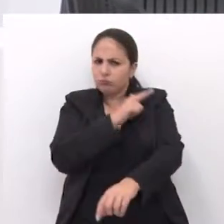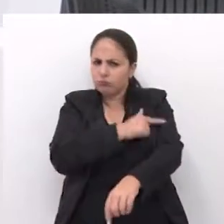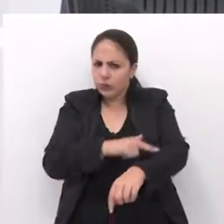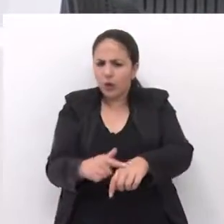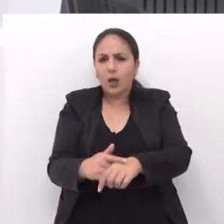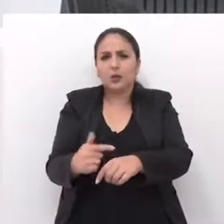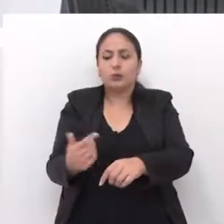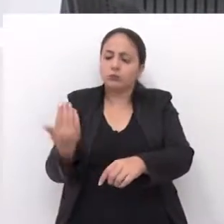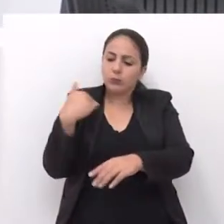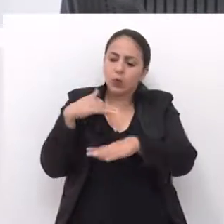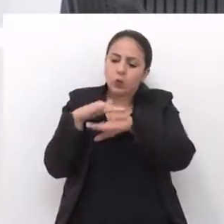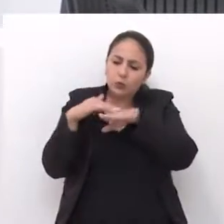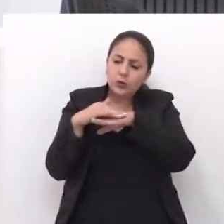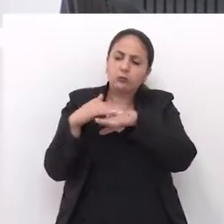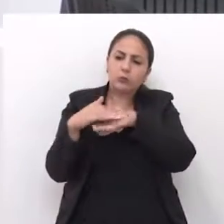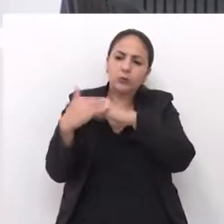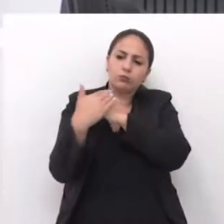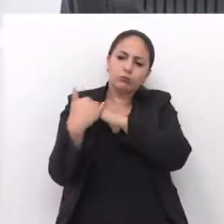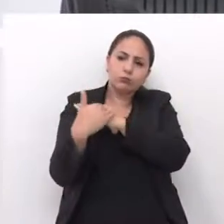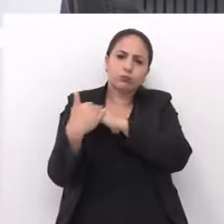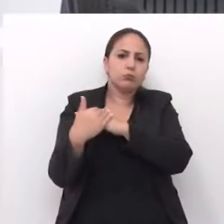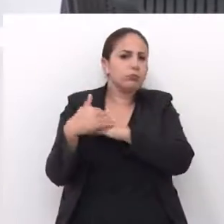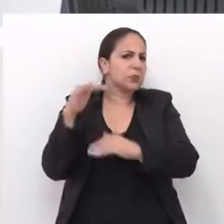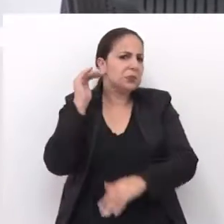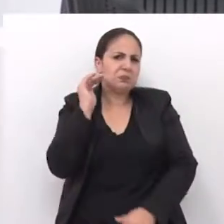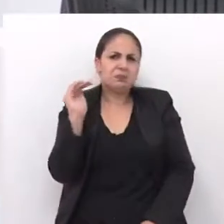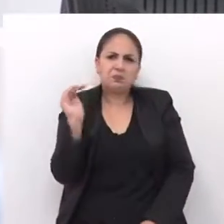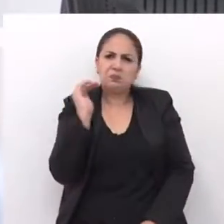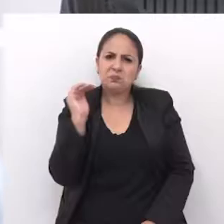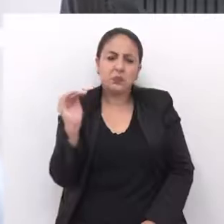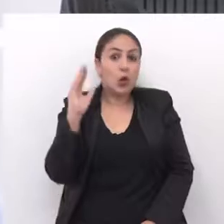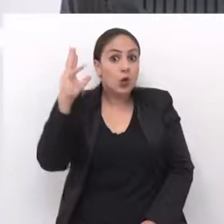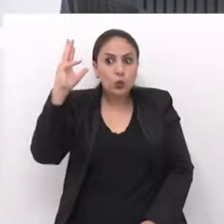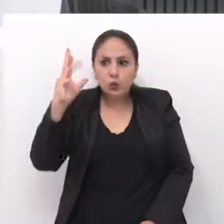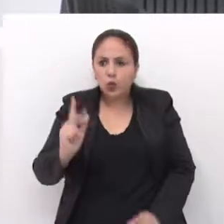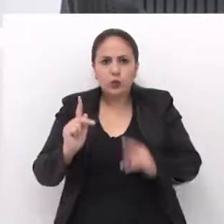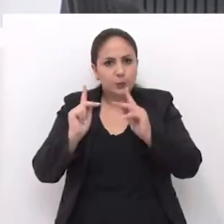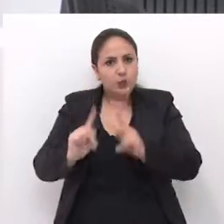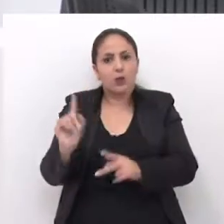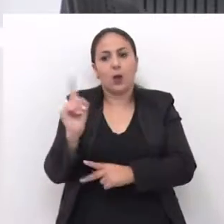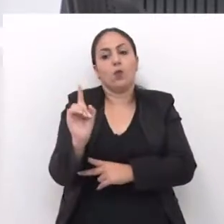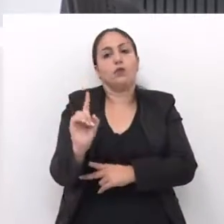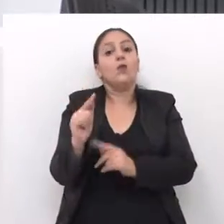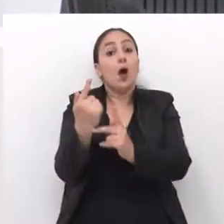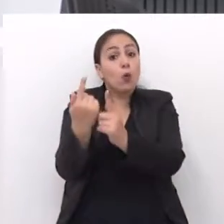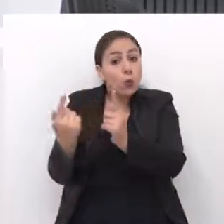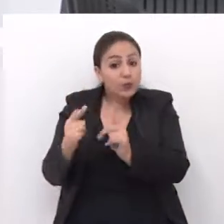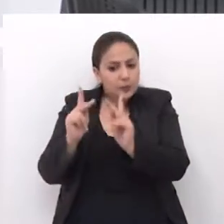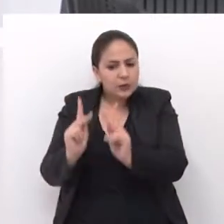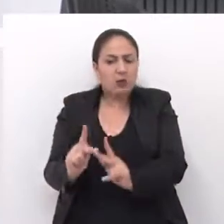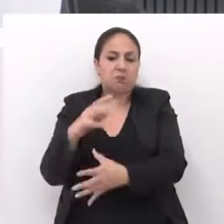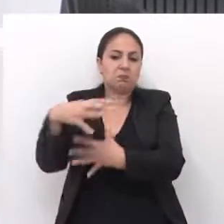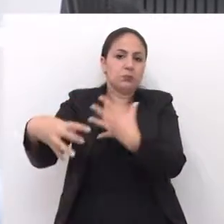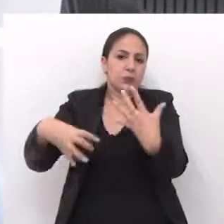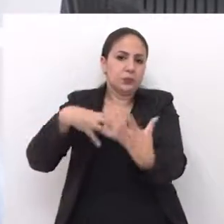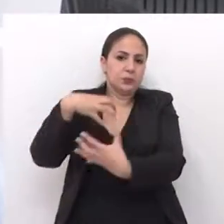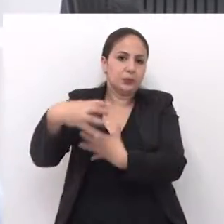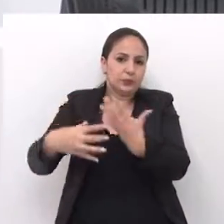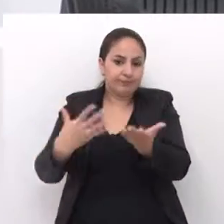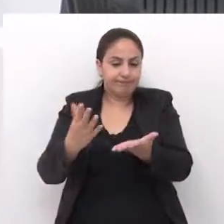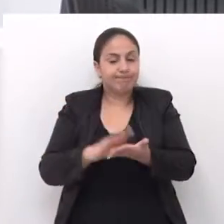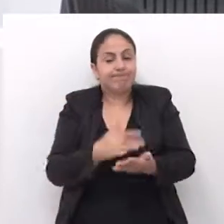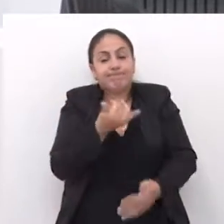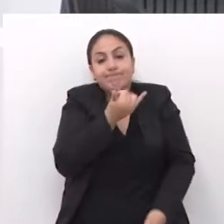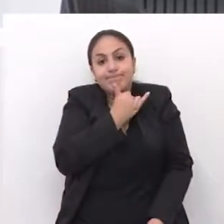trocou ideias durante muito tempo, muito tranquilamente. Não é a totalidade dessas pessoas que agem dessa maneira, foram uma meia dúzia de arruaceiros aqui que fez o que